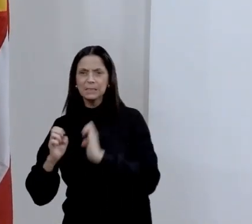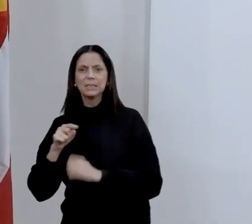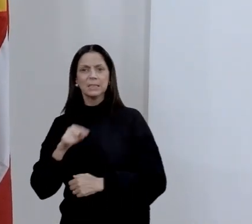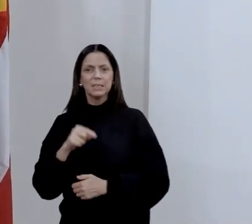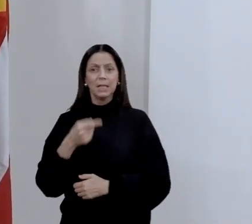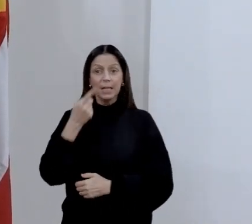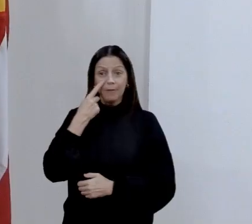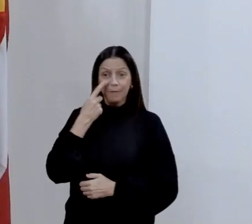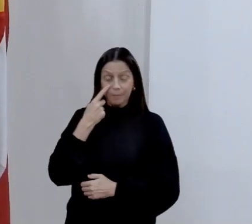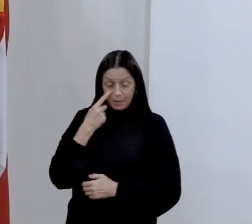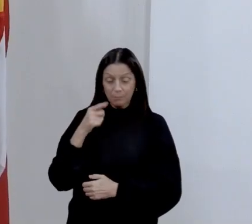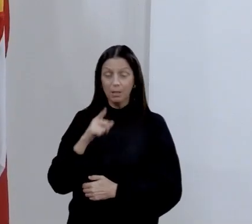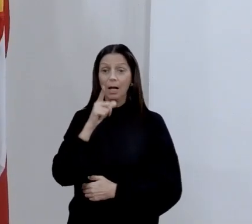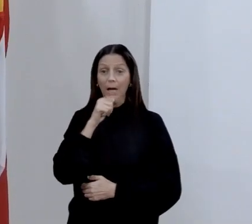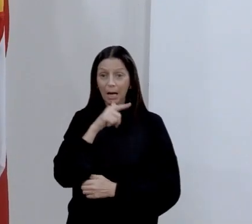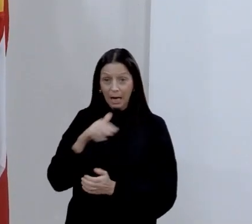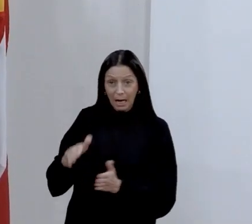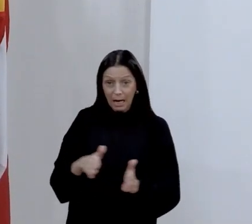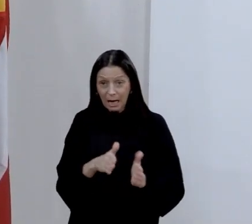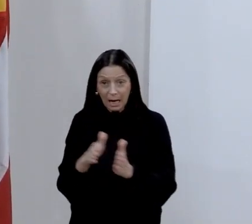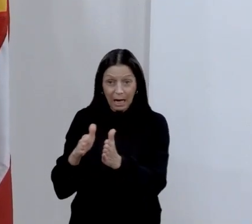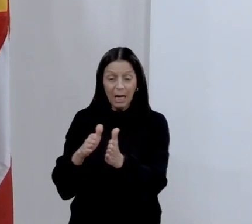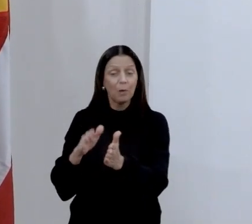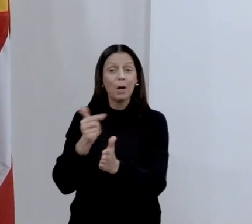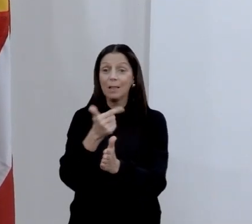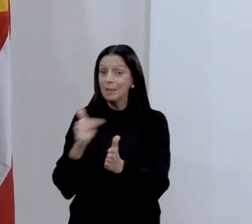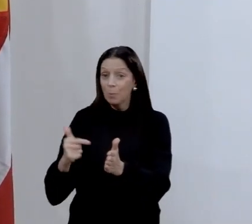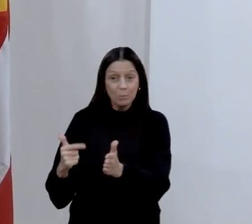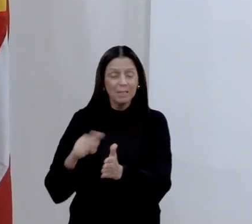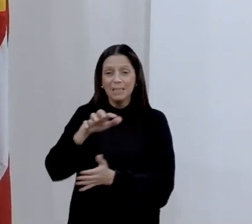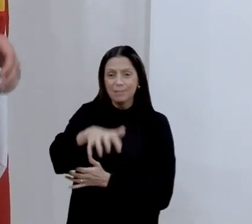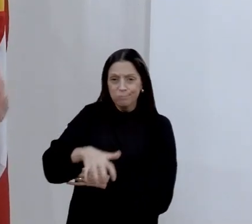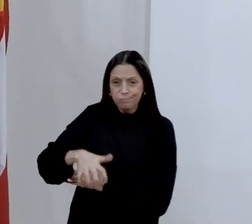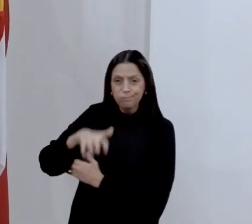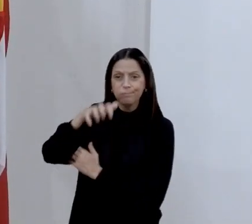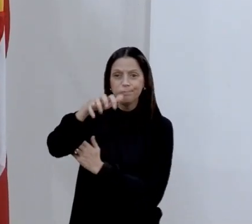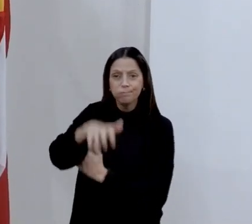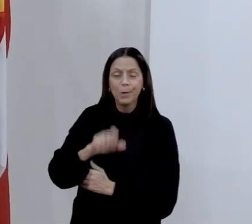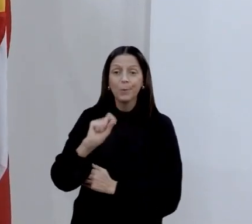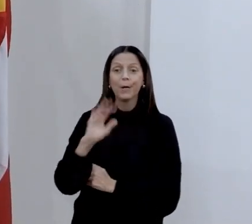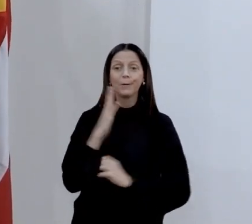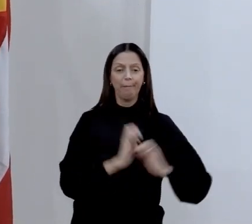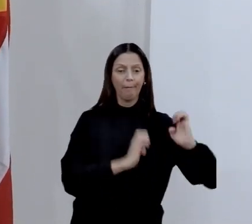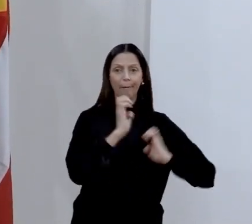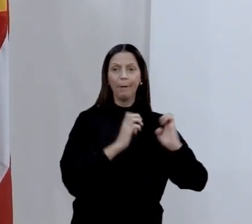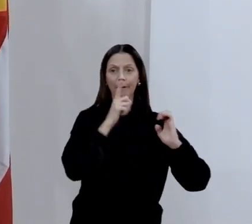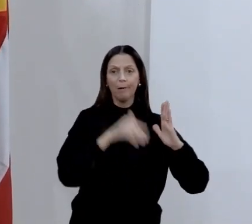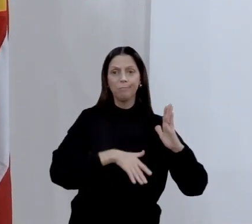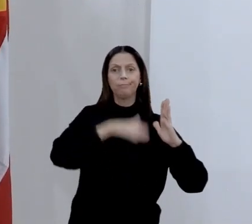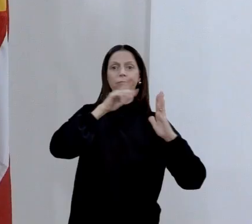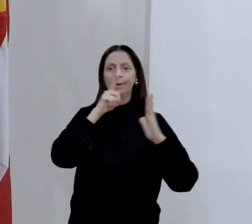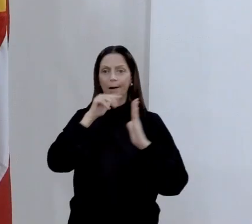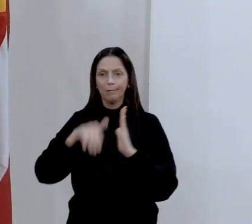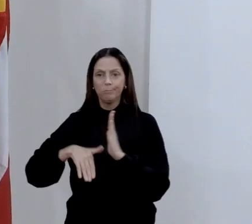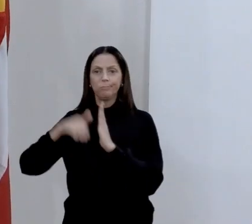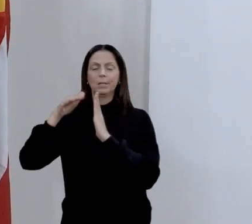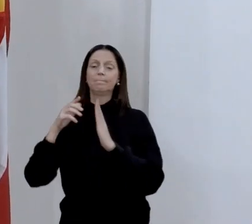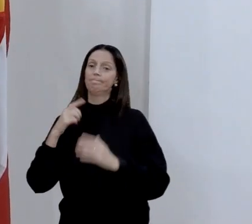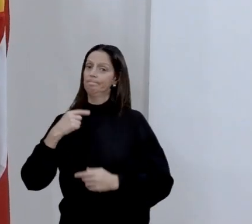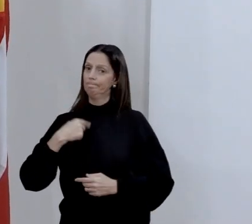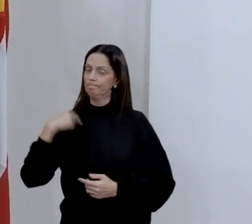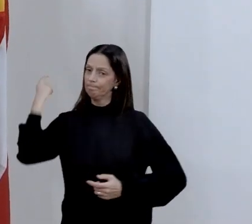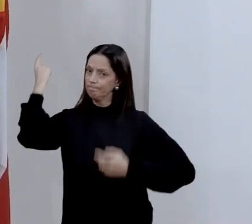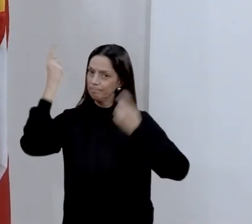recebem alagamento por causa da falta de desassoreamento, da limpeza desses ribeirões. Então, aqui deixar a minha preocupação